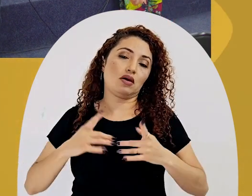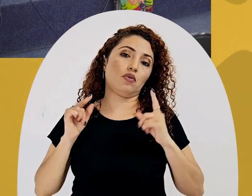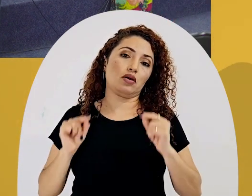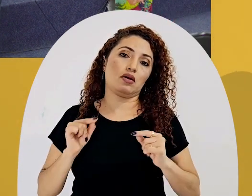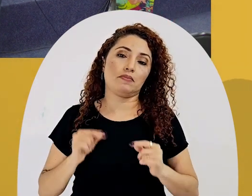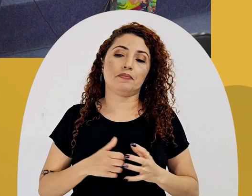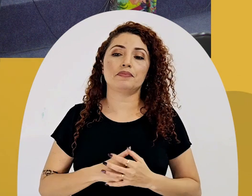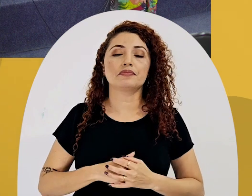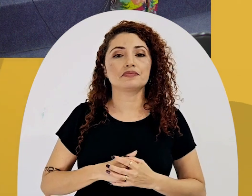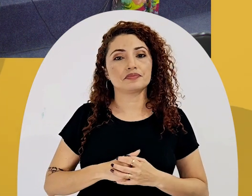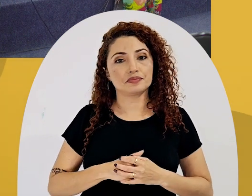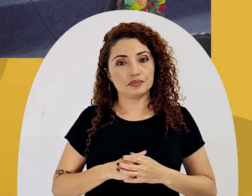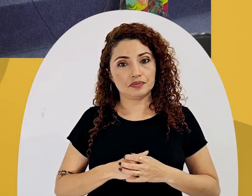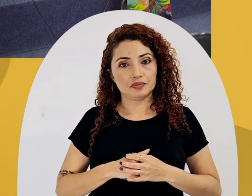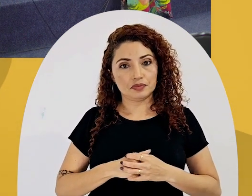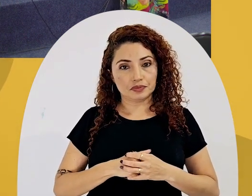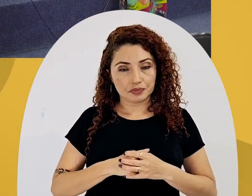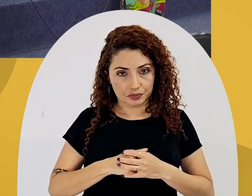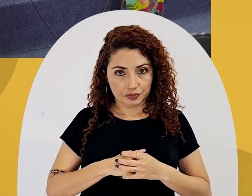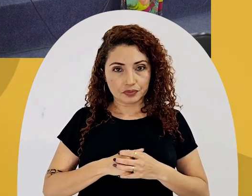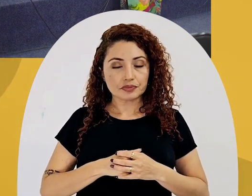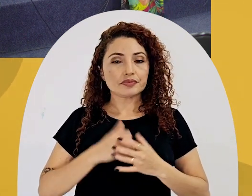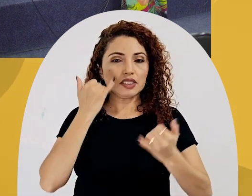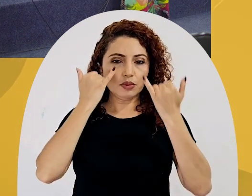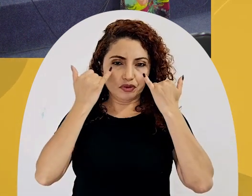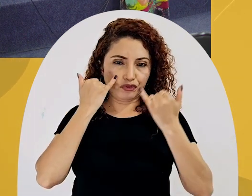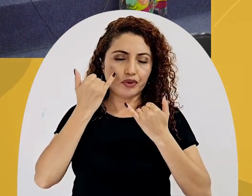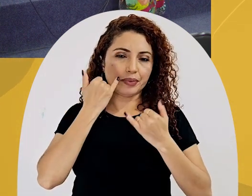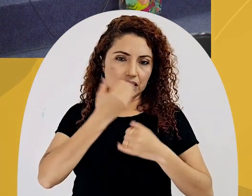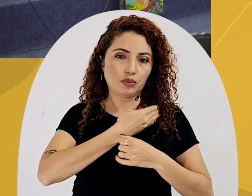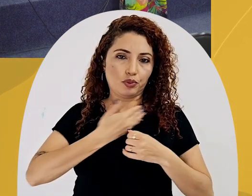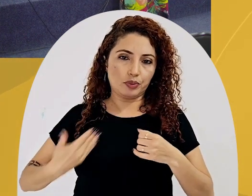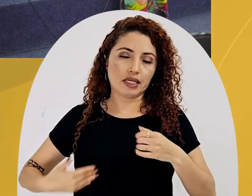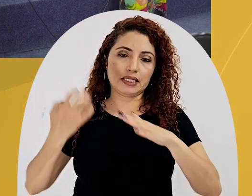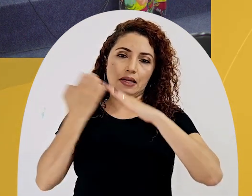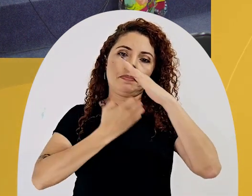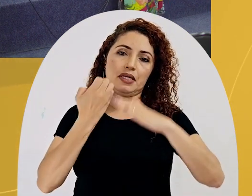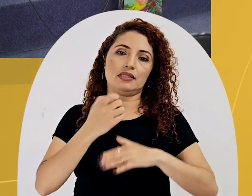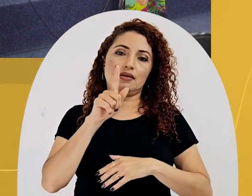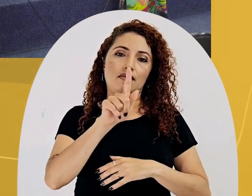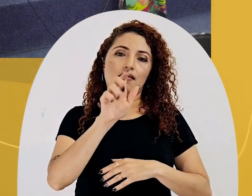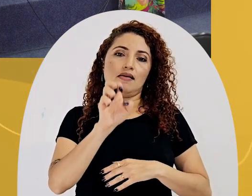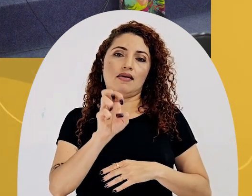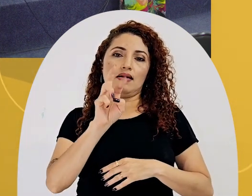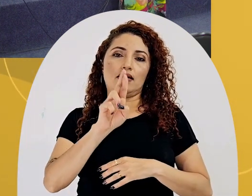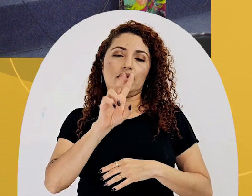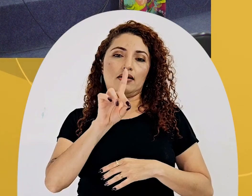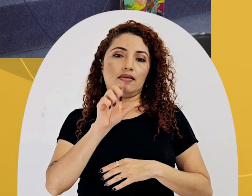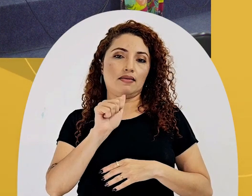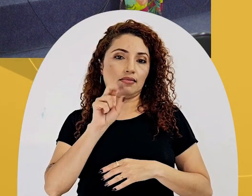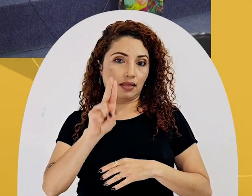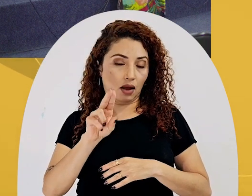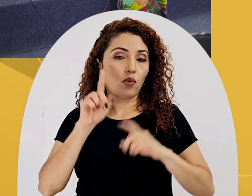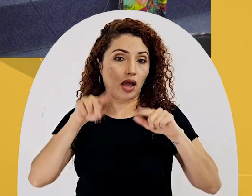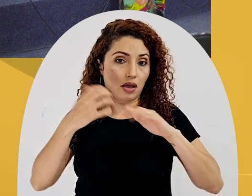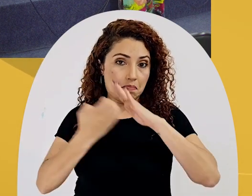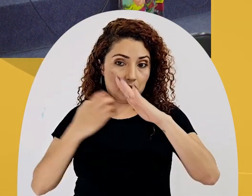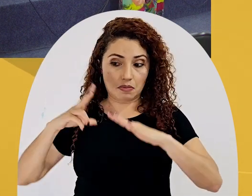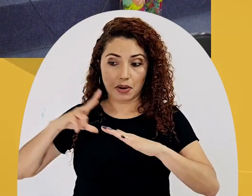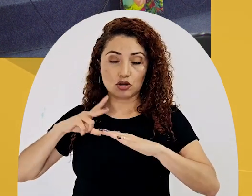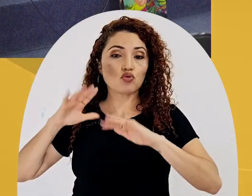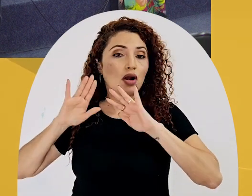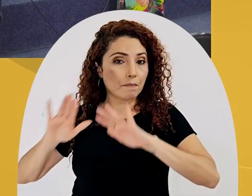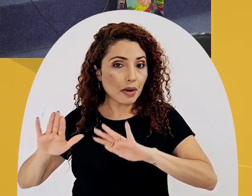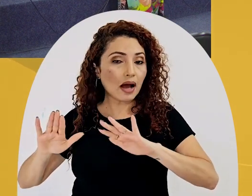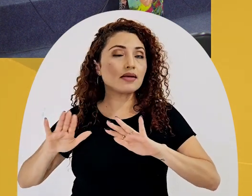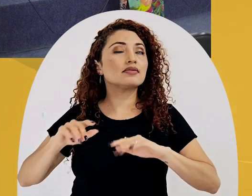que é um dado público, que é da Gerdau, embora seja uma empresa privada, mas muito desses movimentos